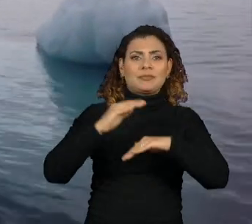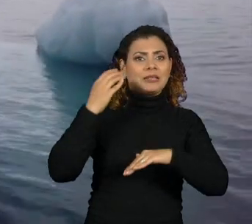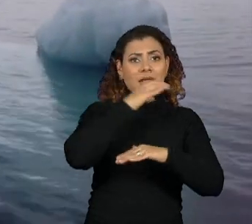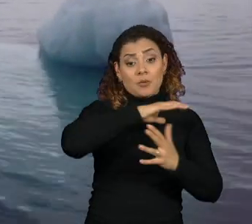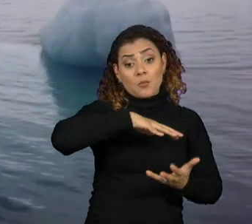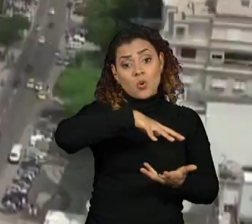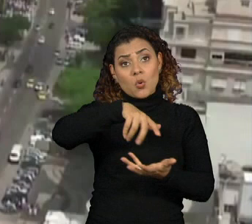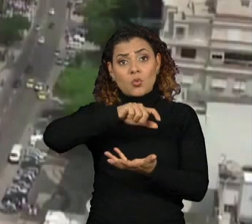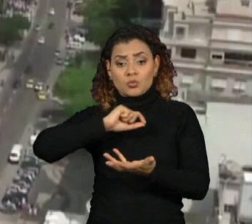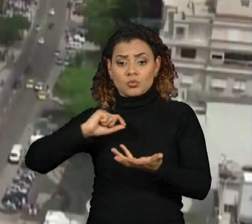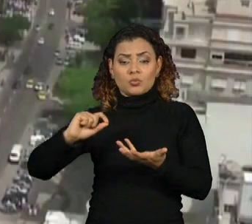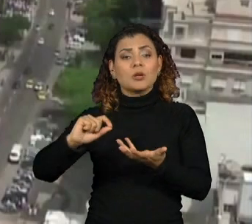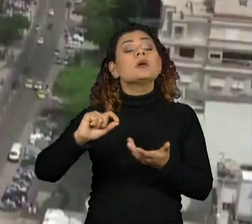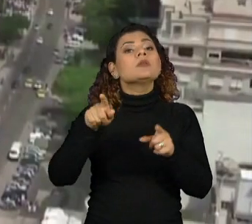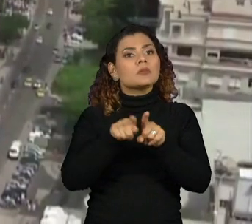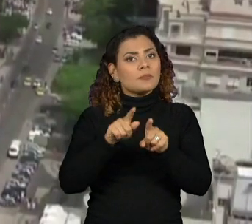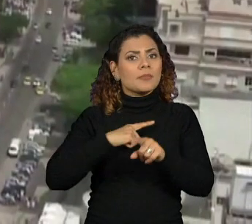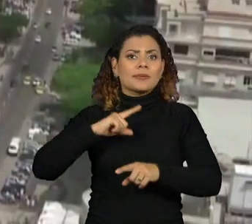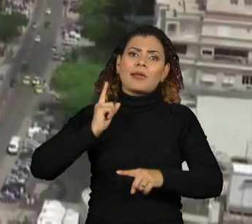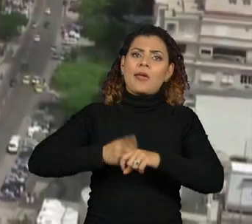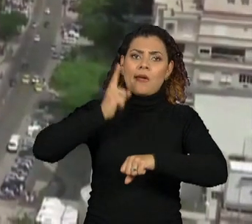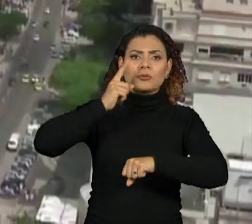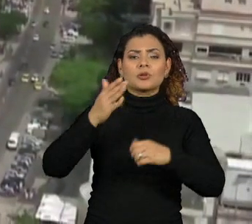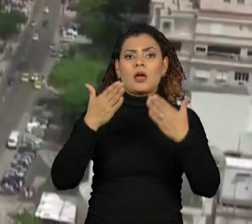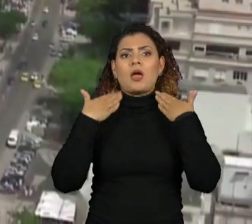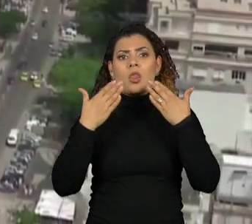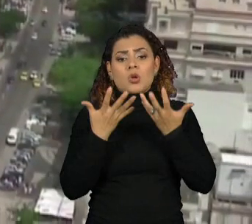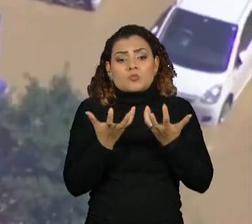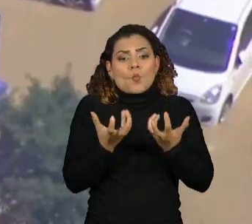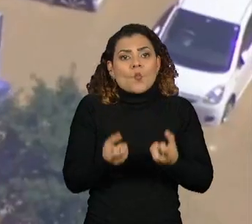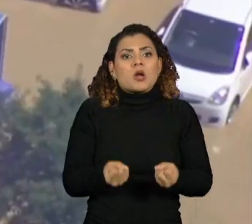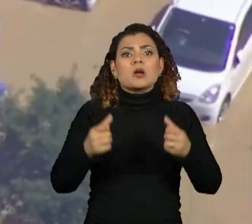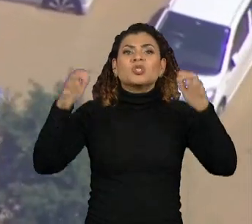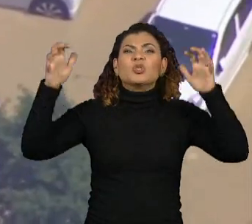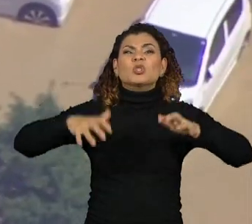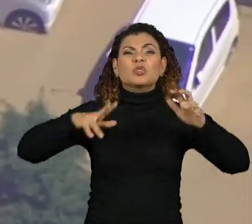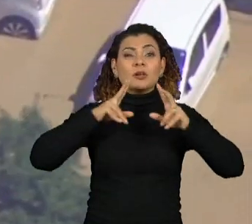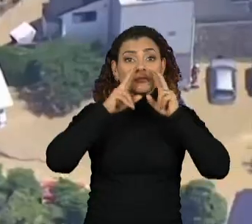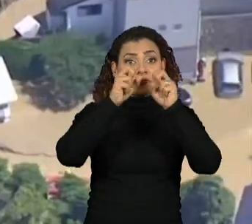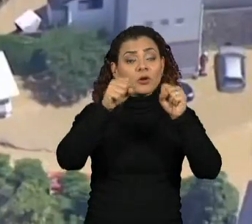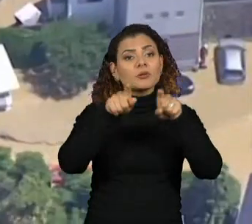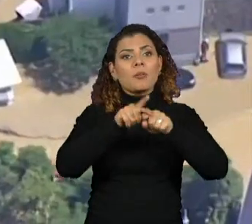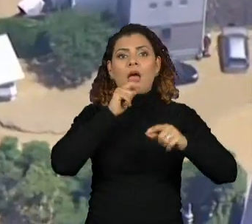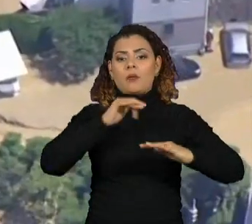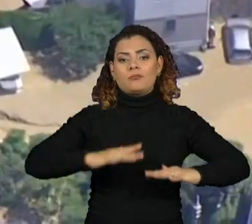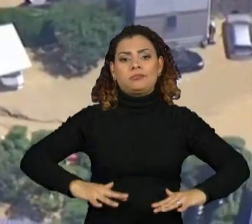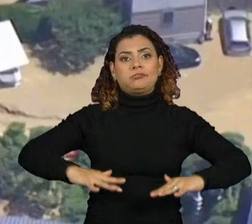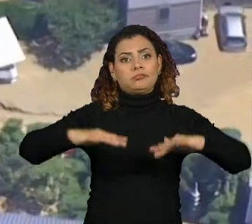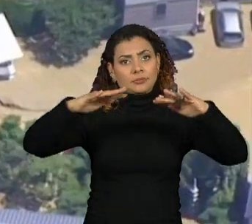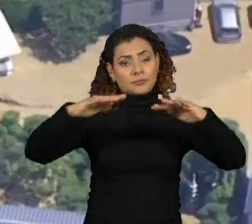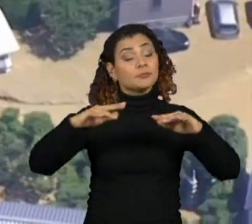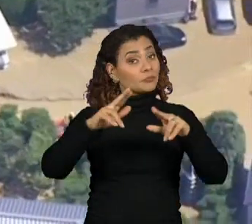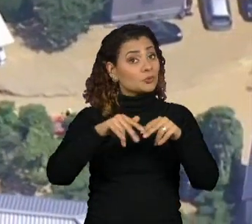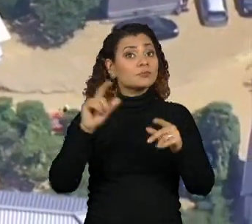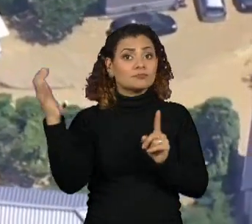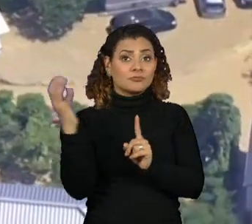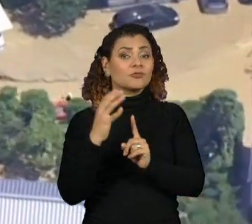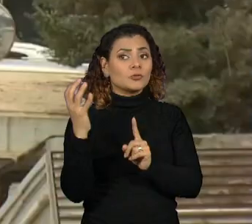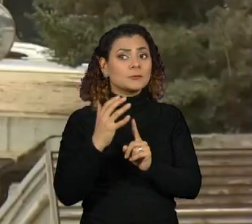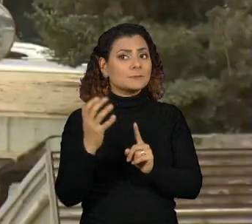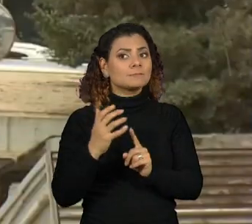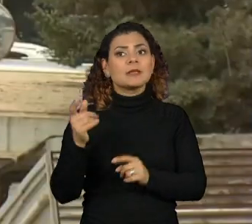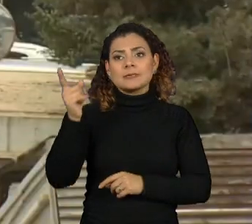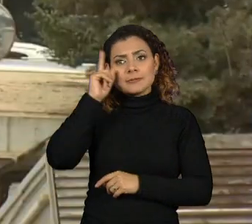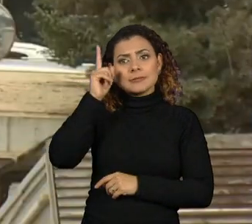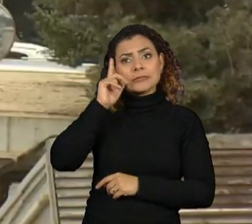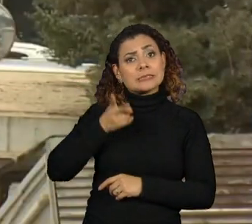todo, como ondas recordes de calor, secas intensas, chuvas fortes e inundações, fenômenos que devem se tornar